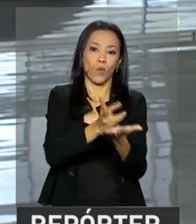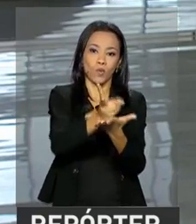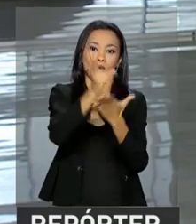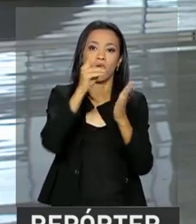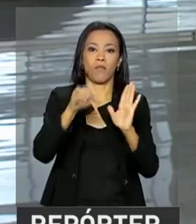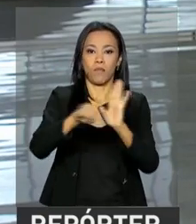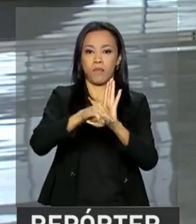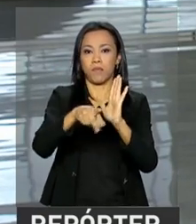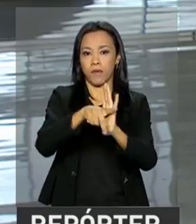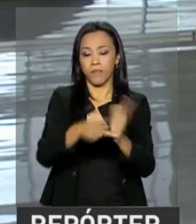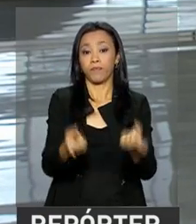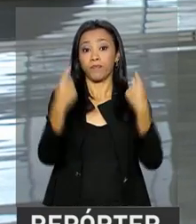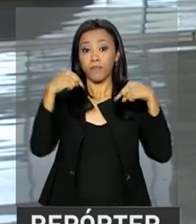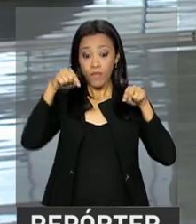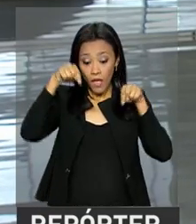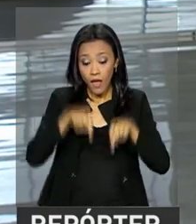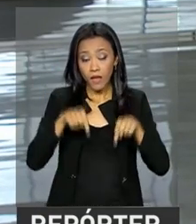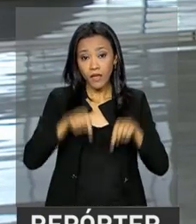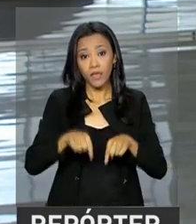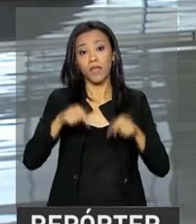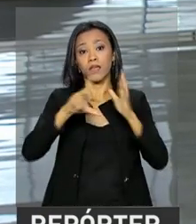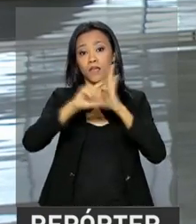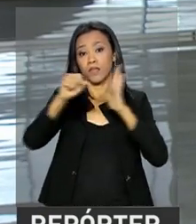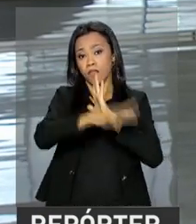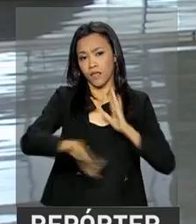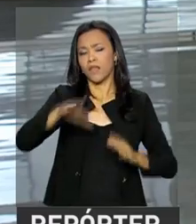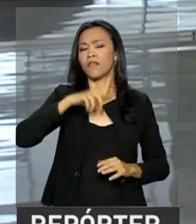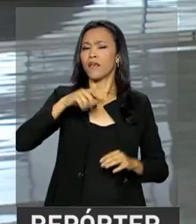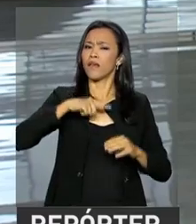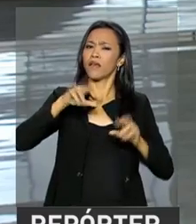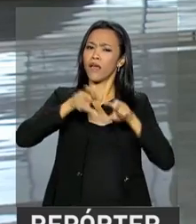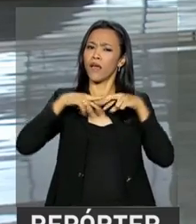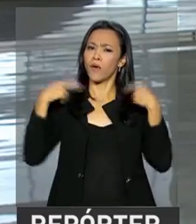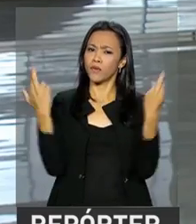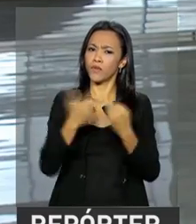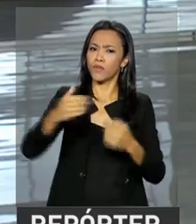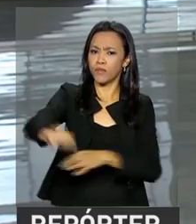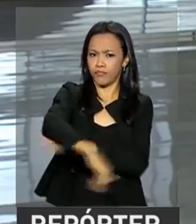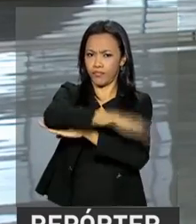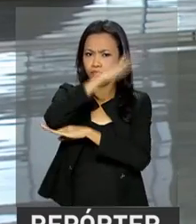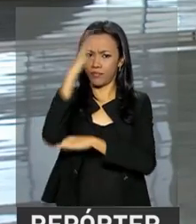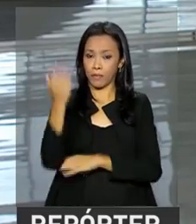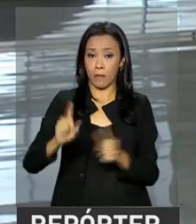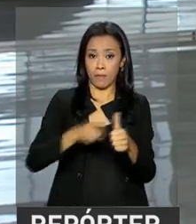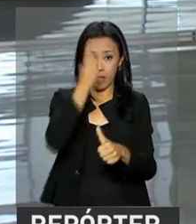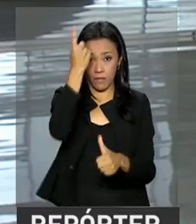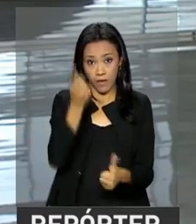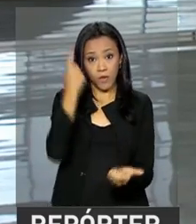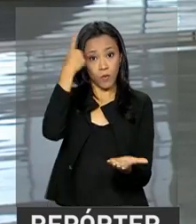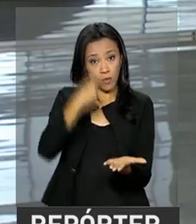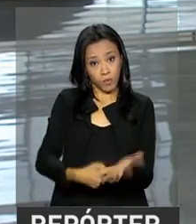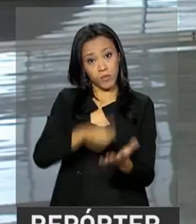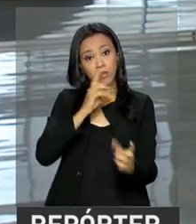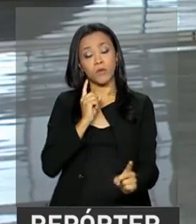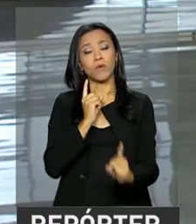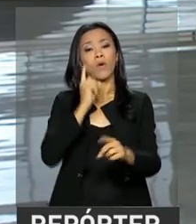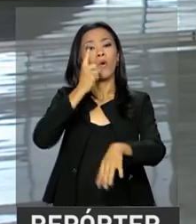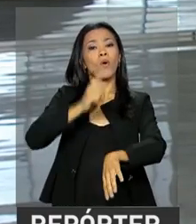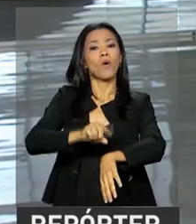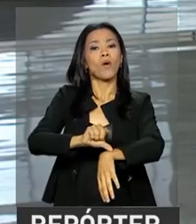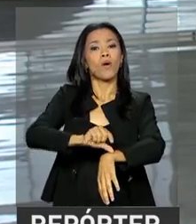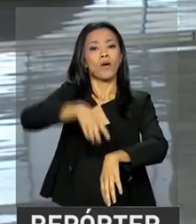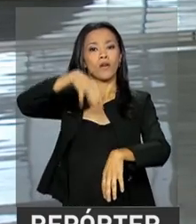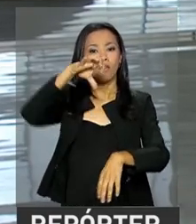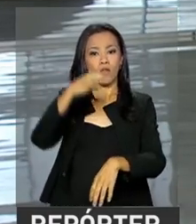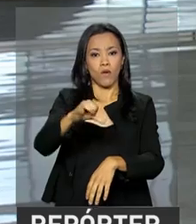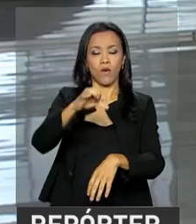Palácio do Planalto o presidente Michel Temer tem reuniões ao longo do dia primeiro ele recebe daqui a pouco num encontro marcado paraas 9 horas o ministro